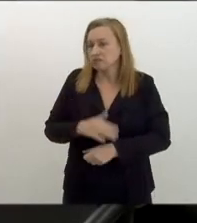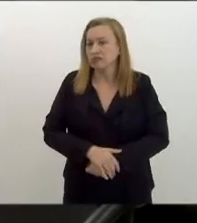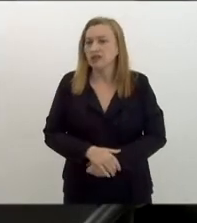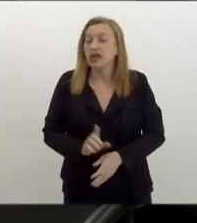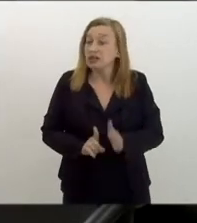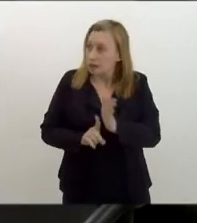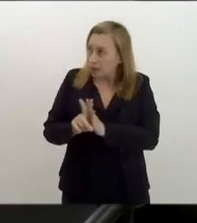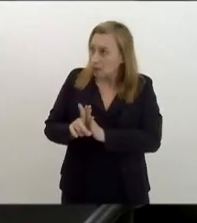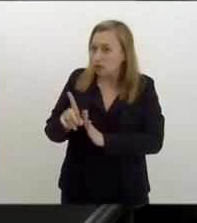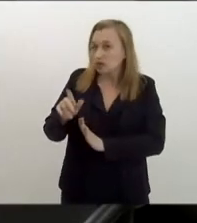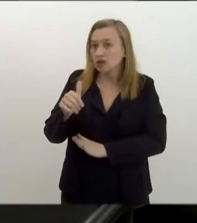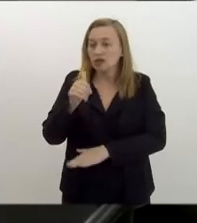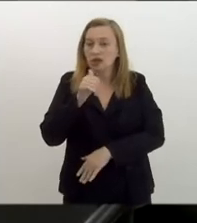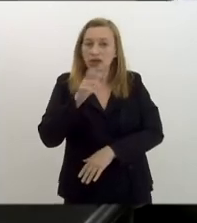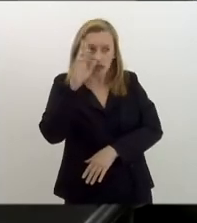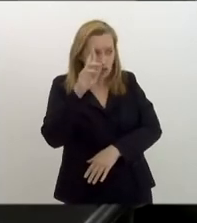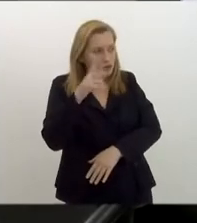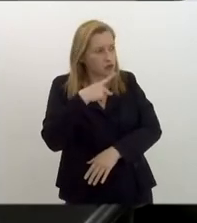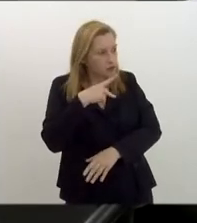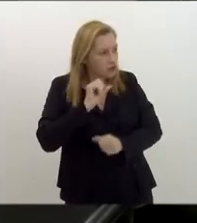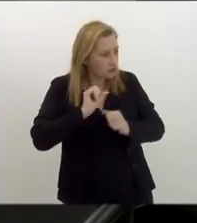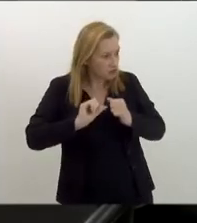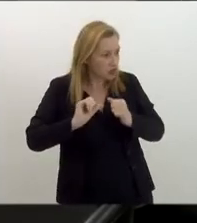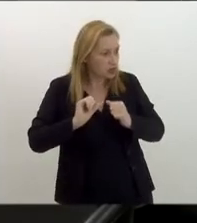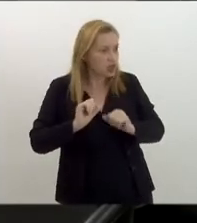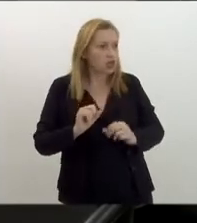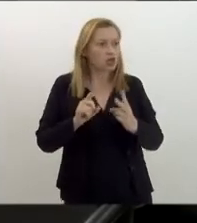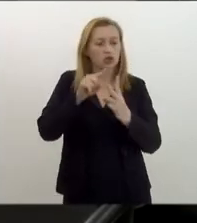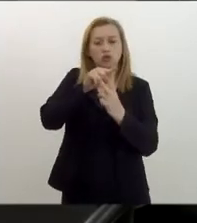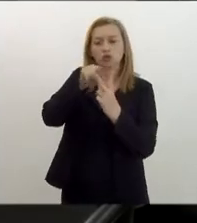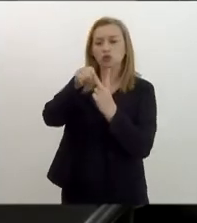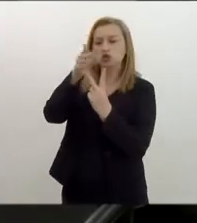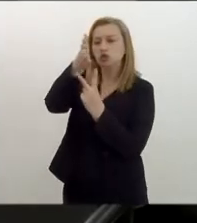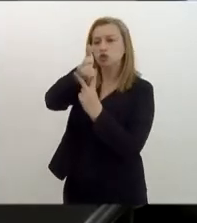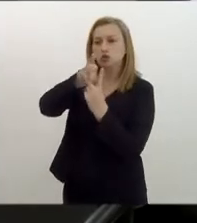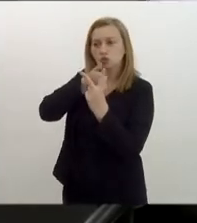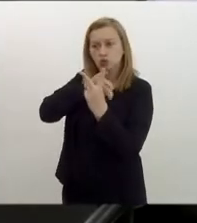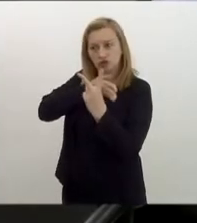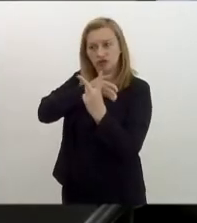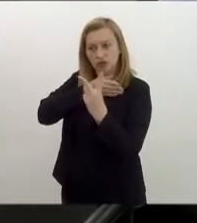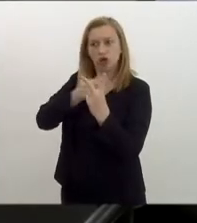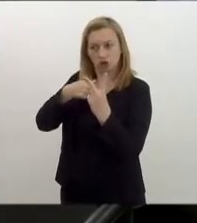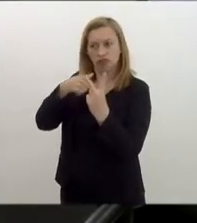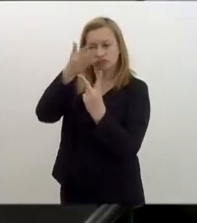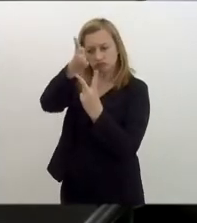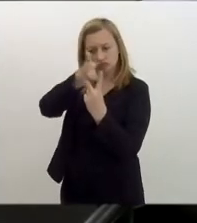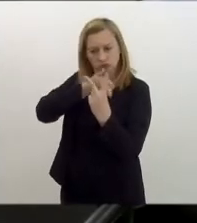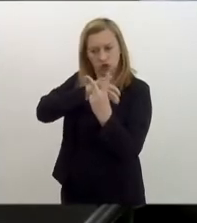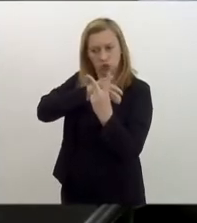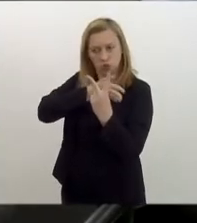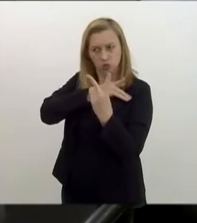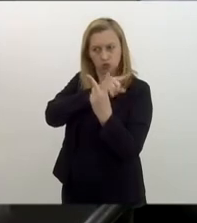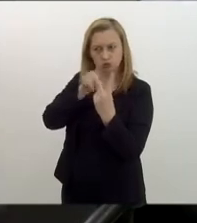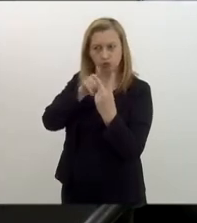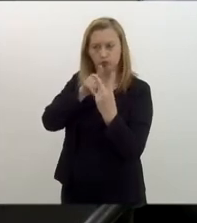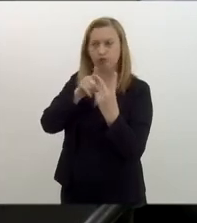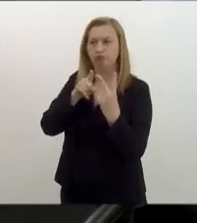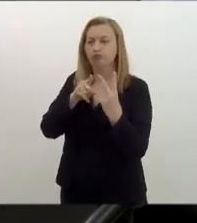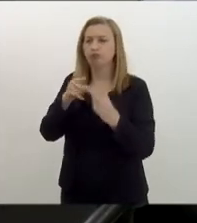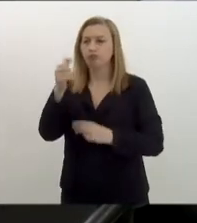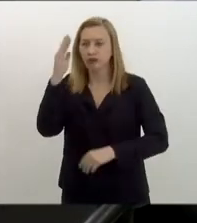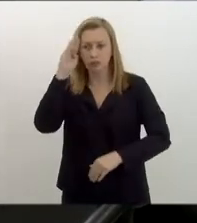pergunta que a senhora fez eu divido ela hoje a 12 dois aspectos